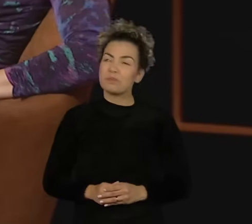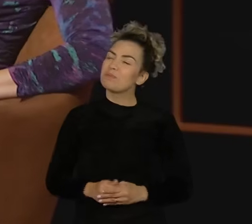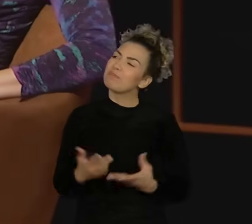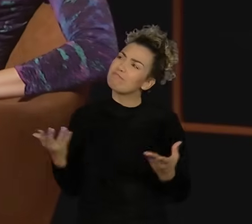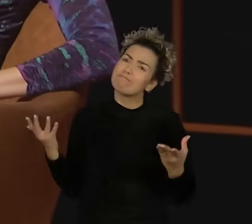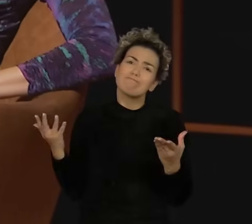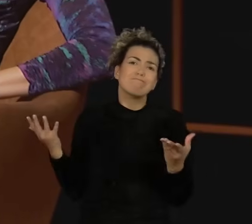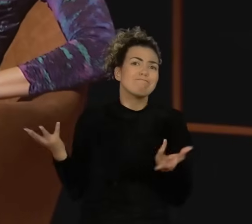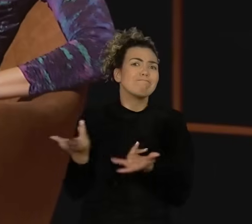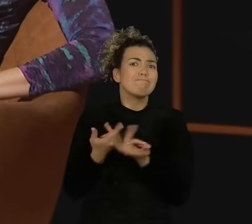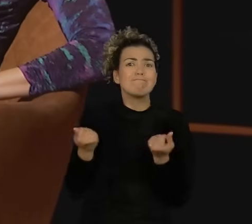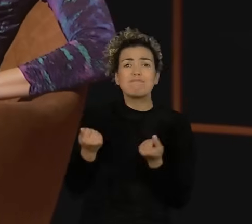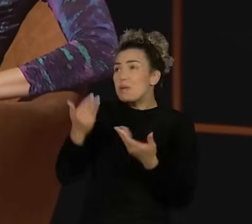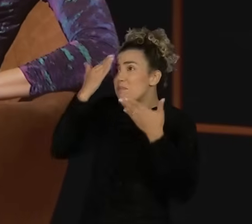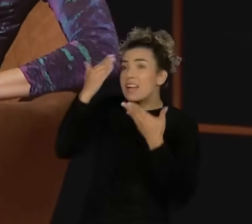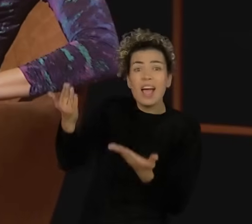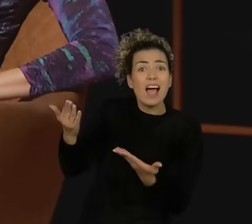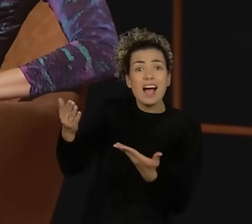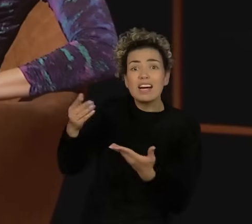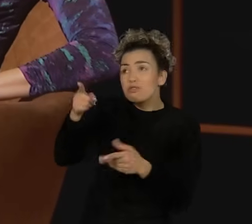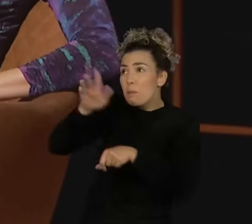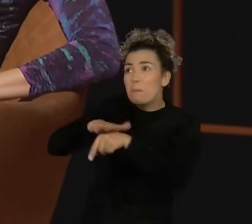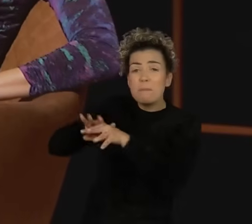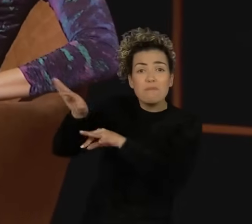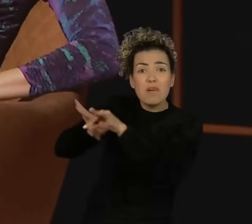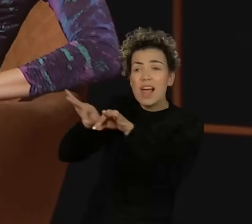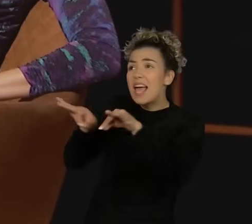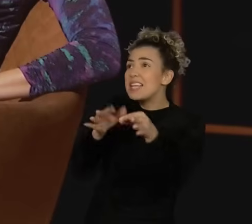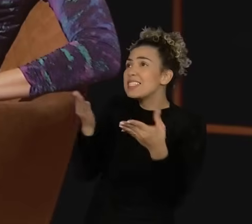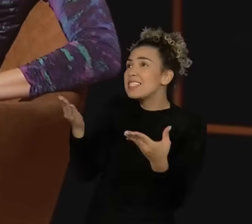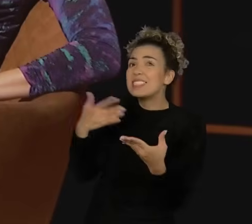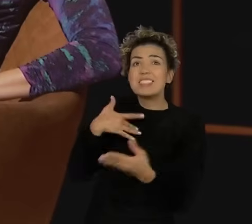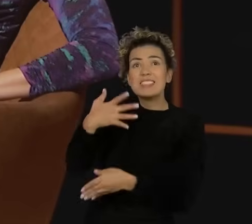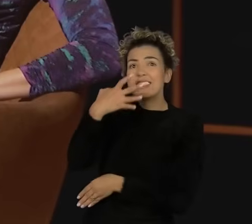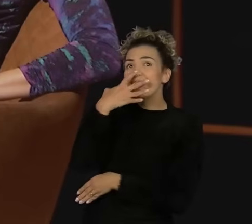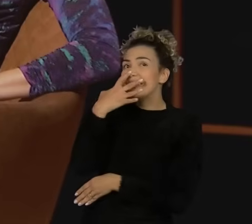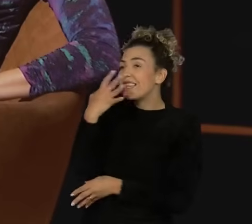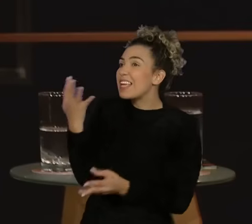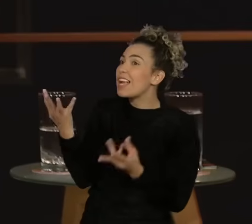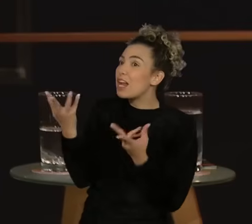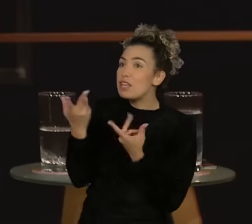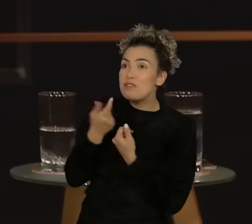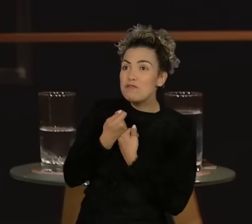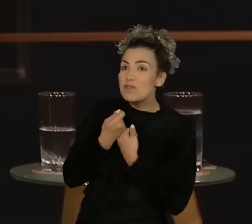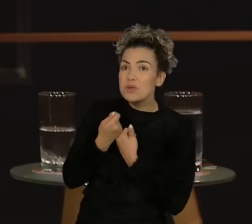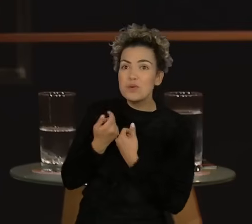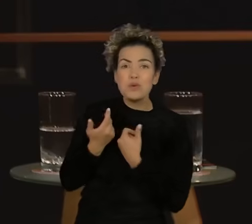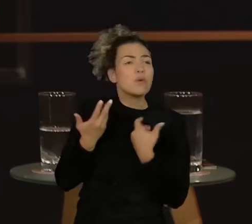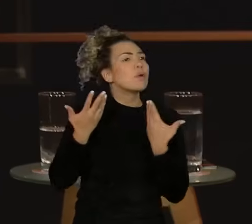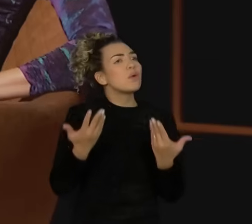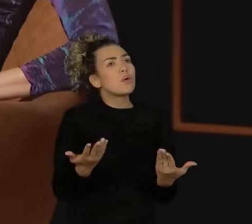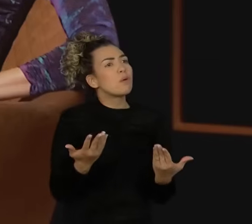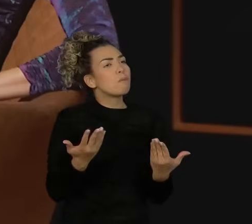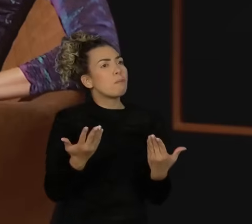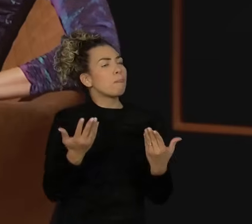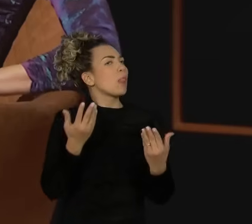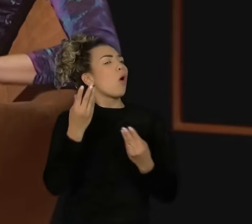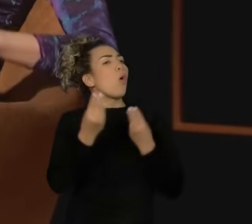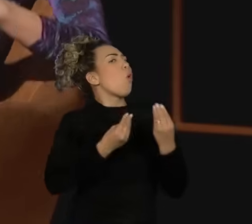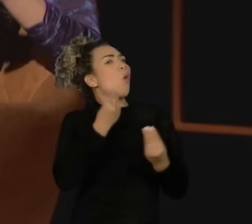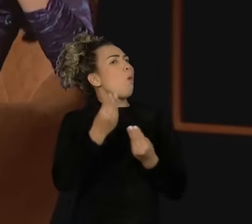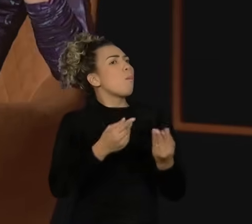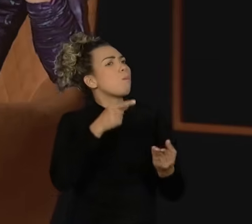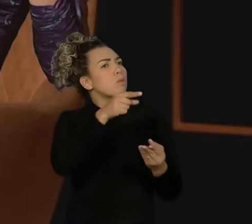Ah, que demais. Obrigada por terem produzido isso. Achei incrível. Porque... Como é que você chegou no Faroeste? Então, chegou o